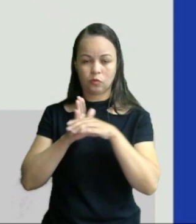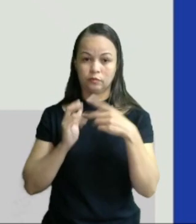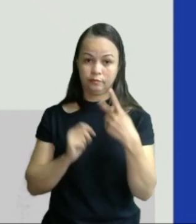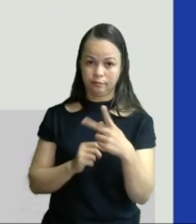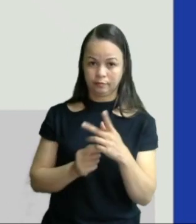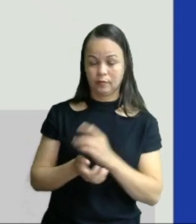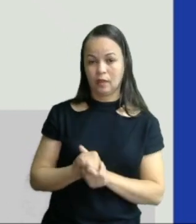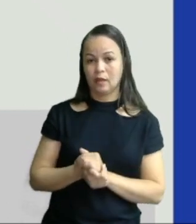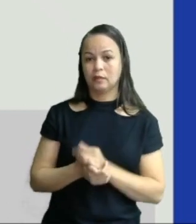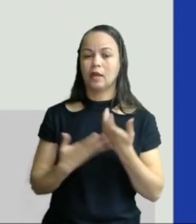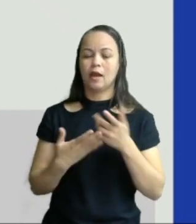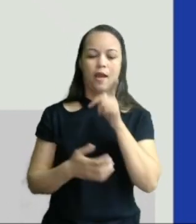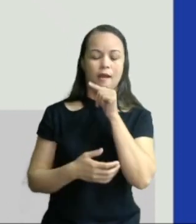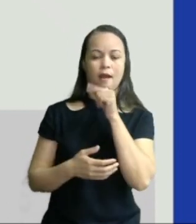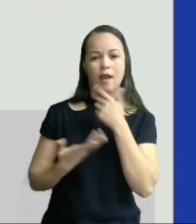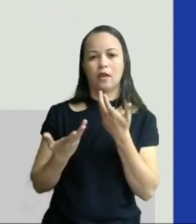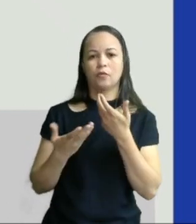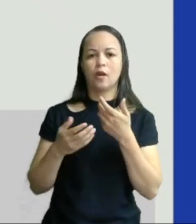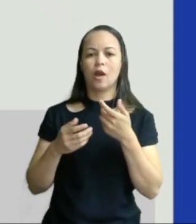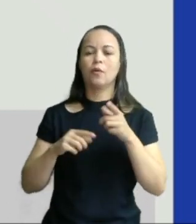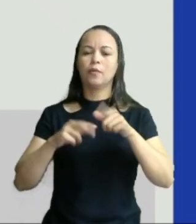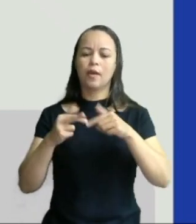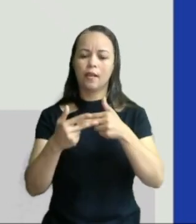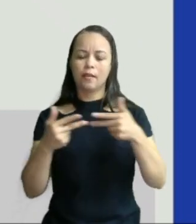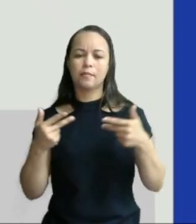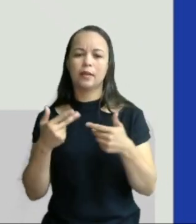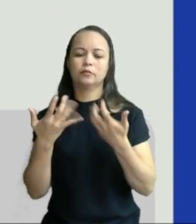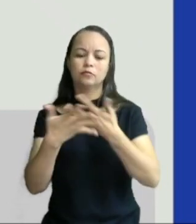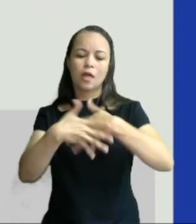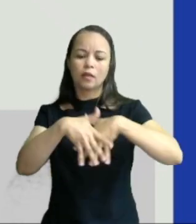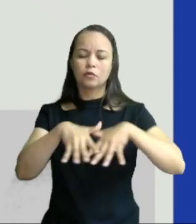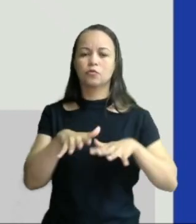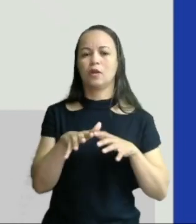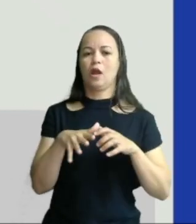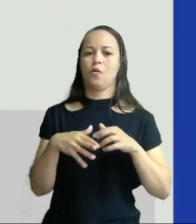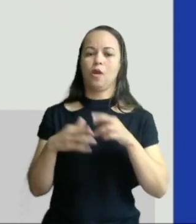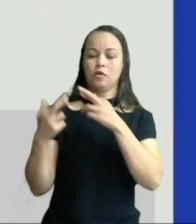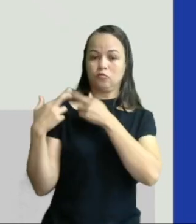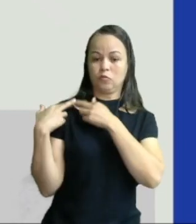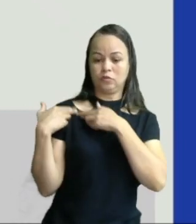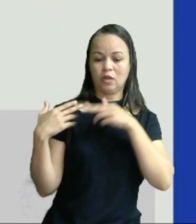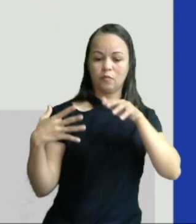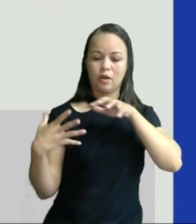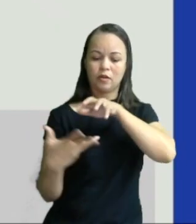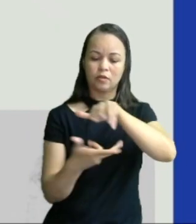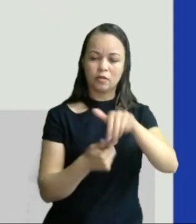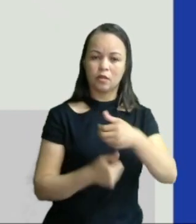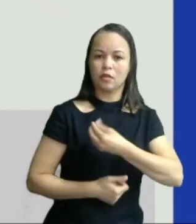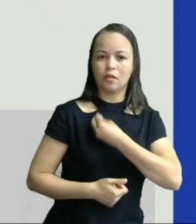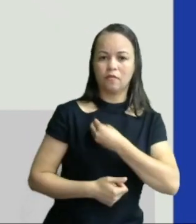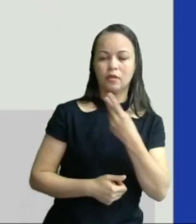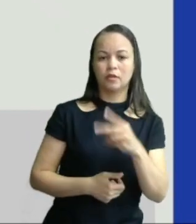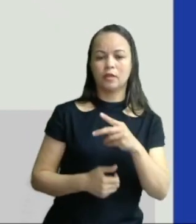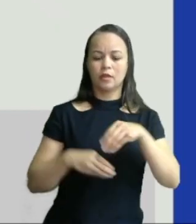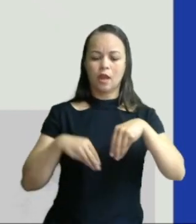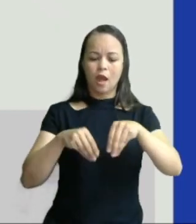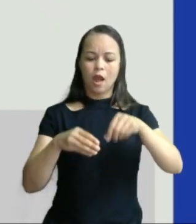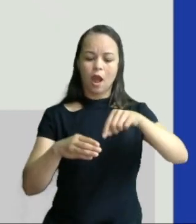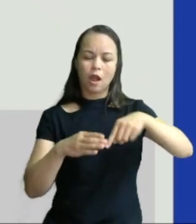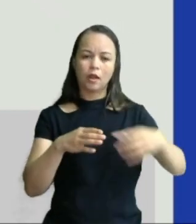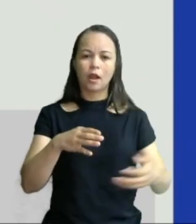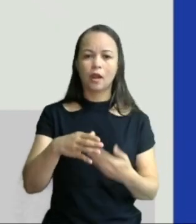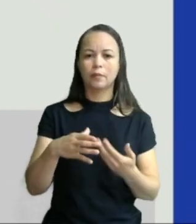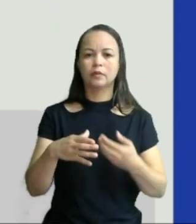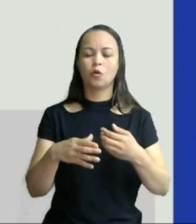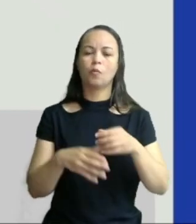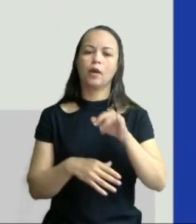um elemento natural responsável pela existência de vida na Terra. Compõe não só a camada da Terra, conhecida